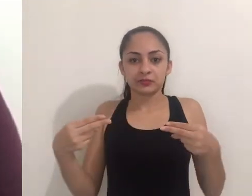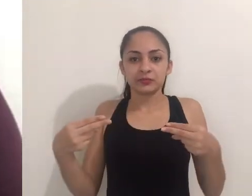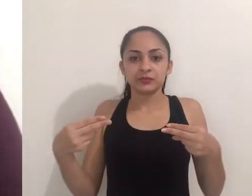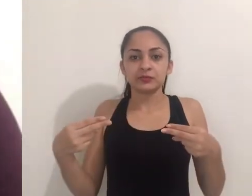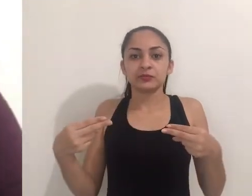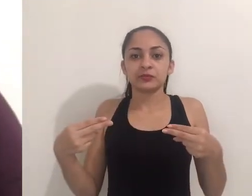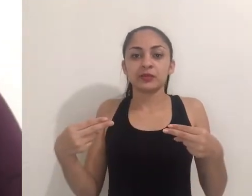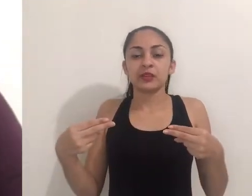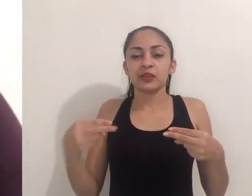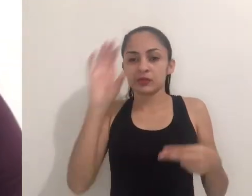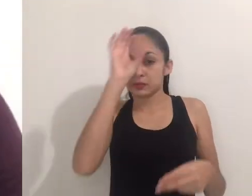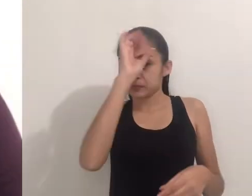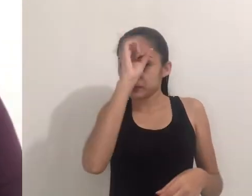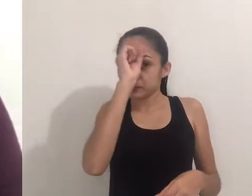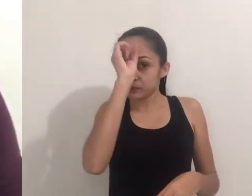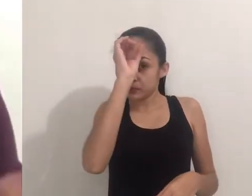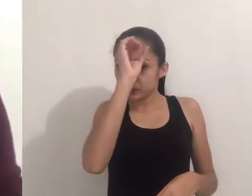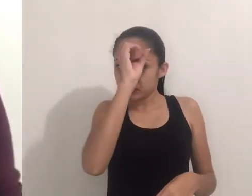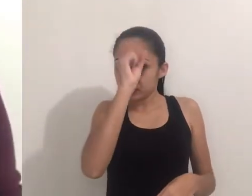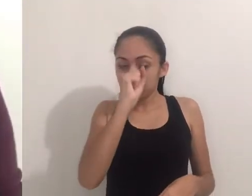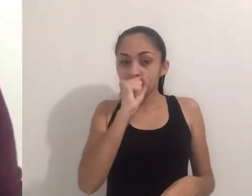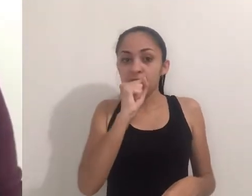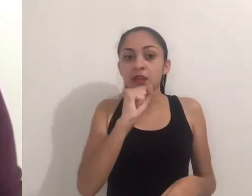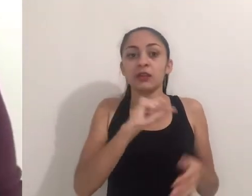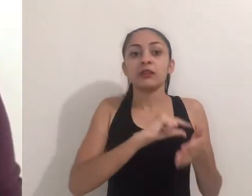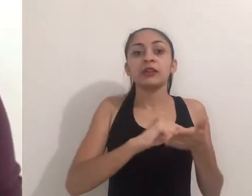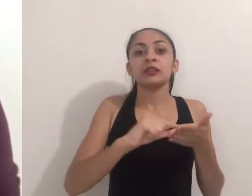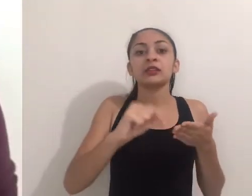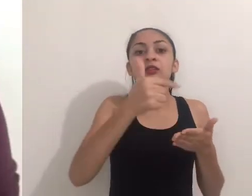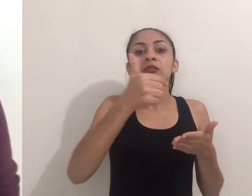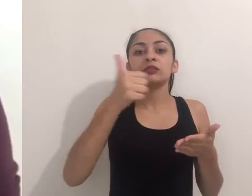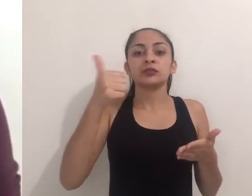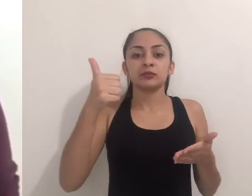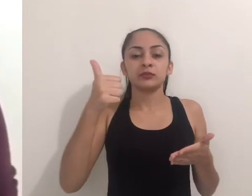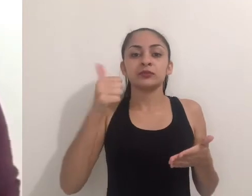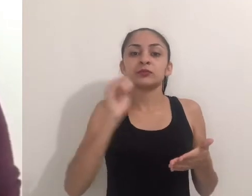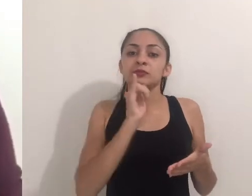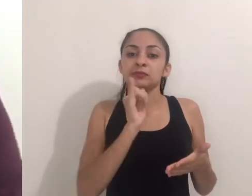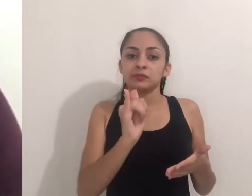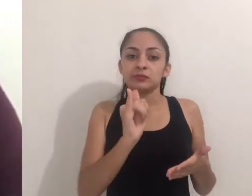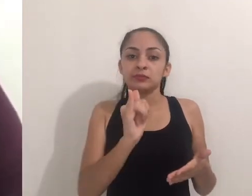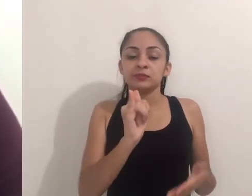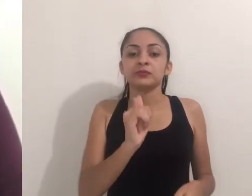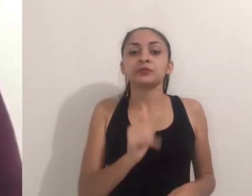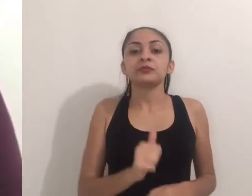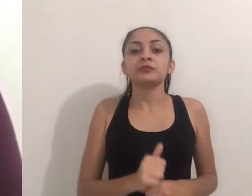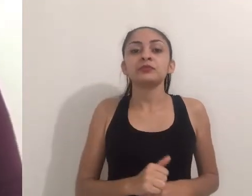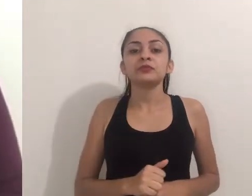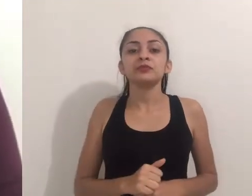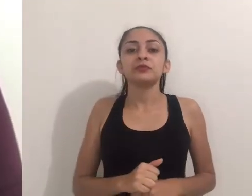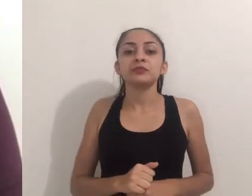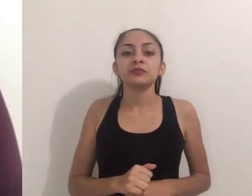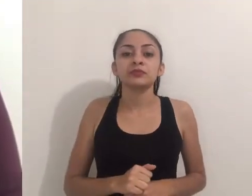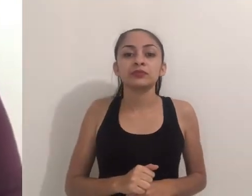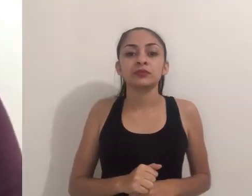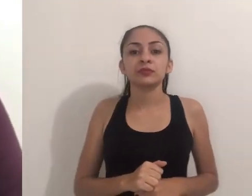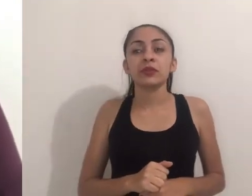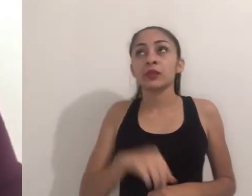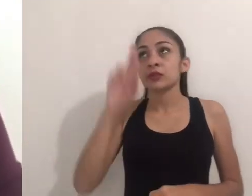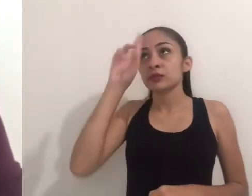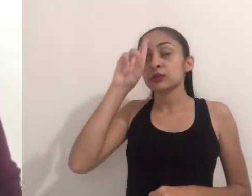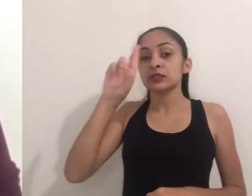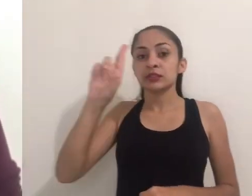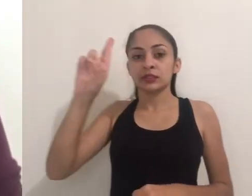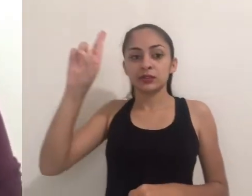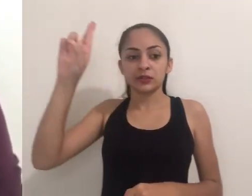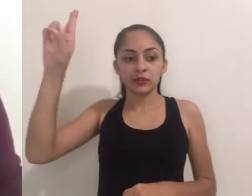terceira aplicação que nós podemos fazer com base no versículo 21. Diz assim a palavra de Deus: Fez